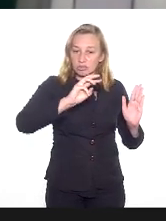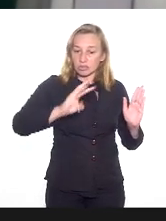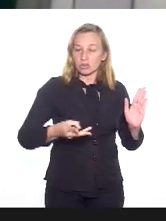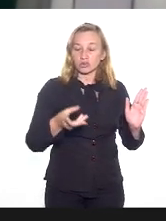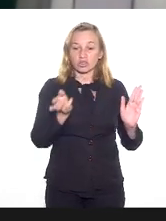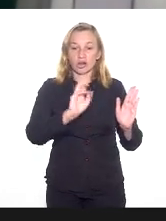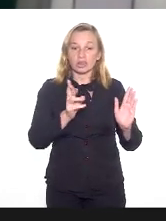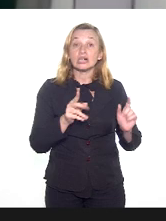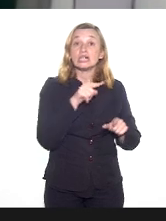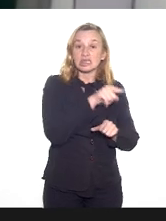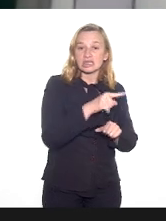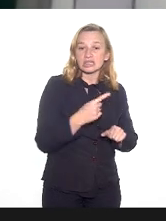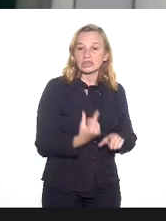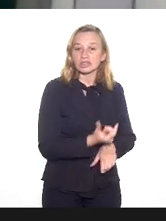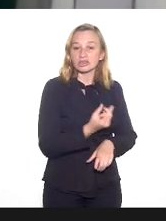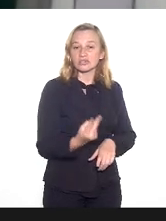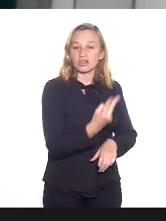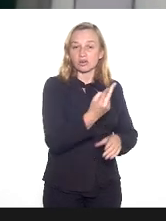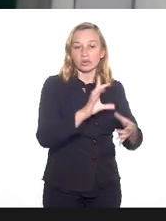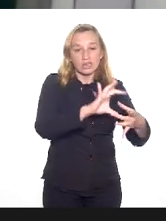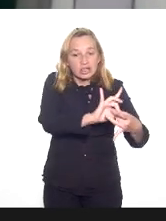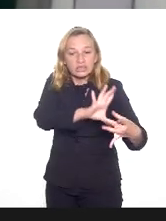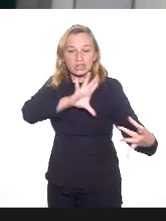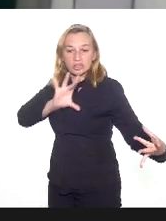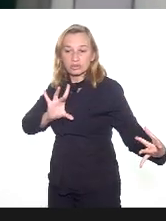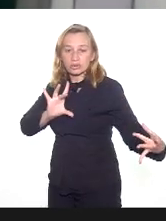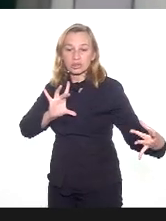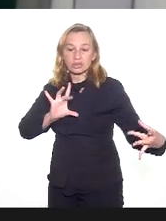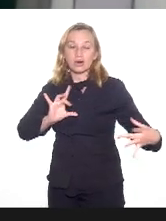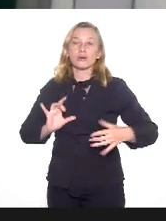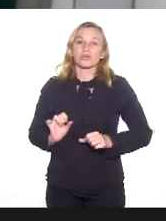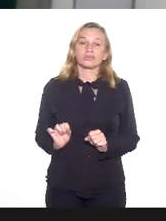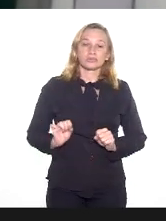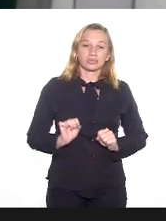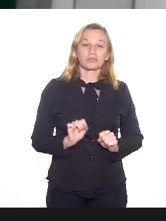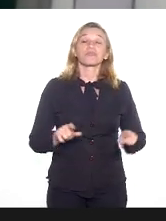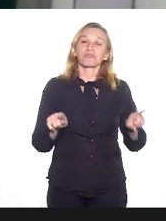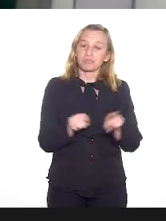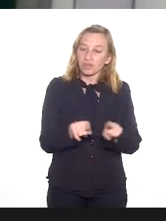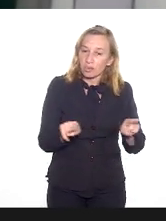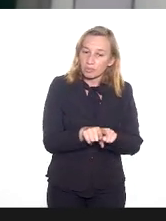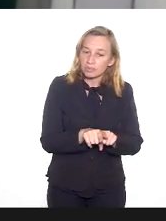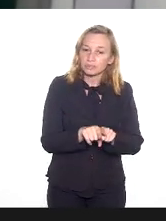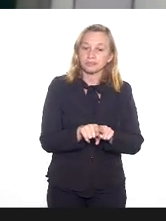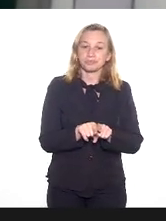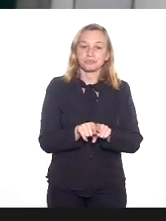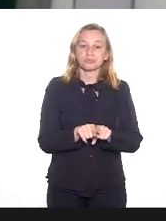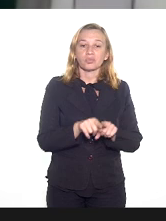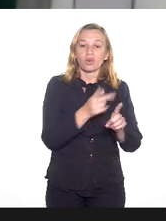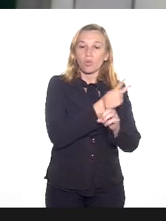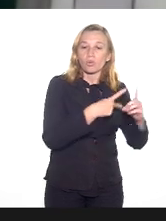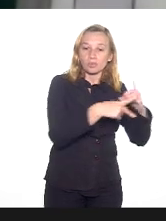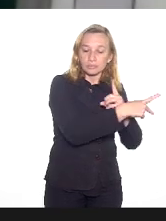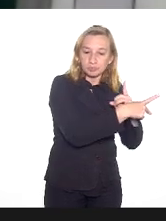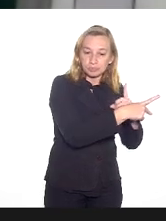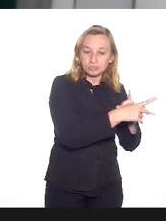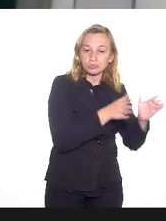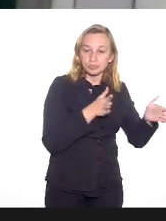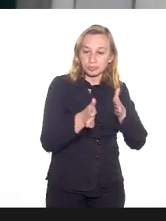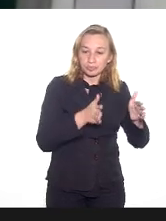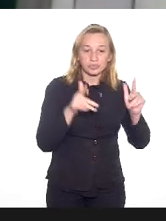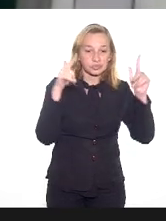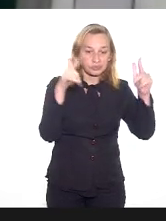desses valores, as desvinculações que foram também impingidas ao Rio Previdência no mesmo